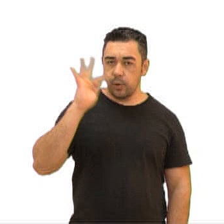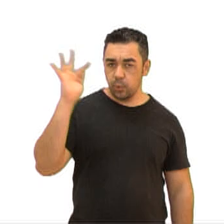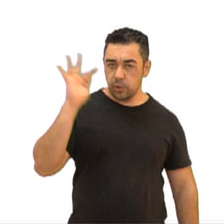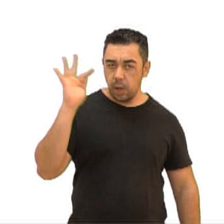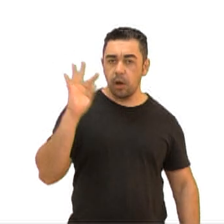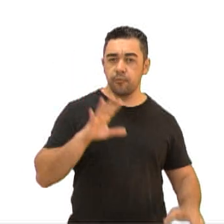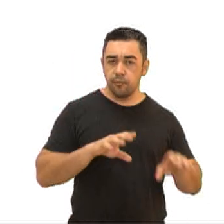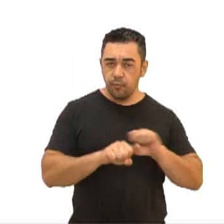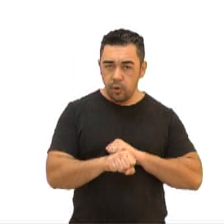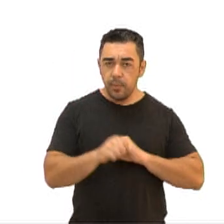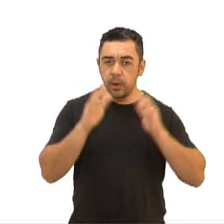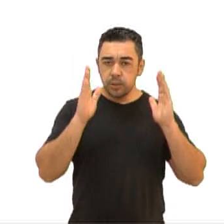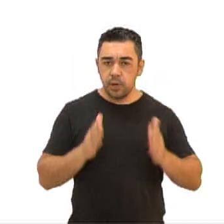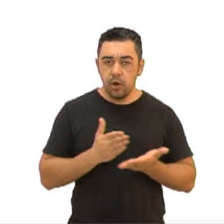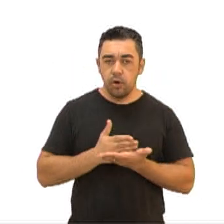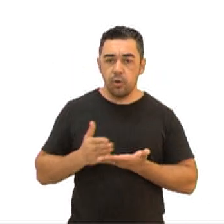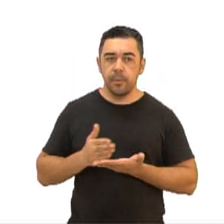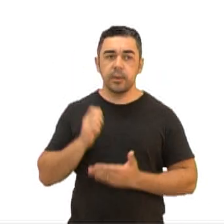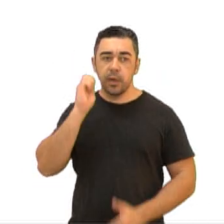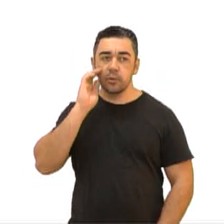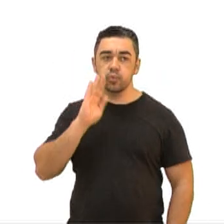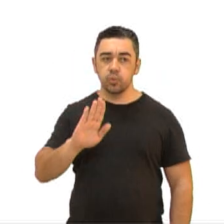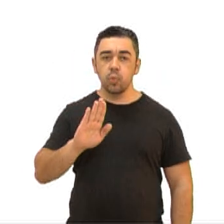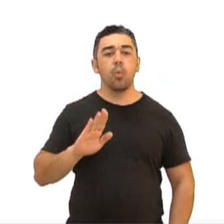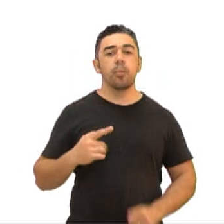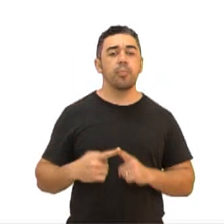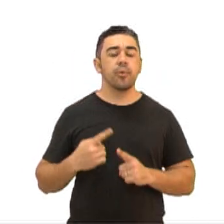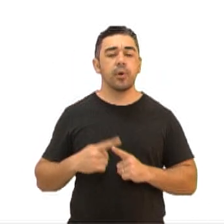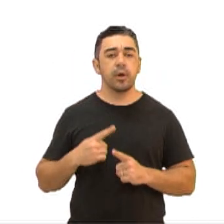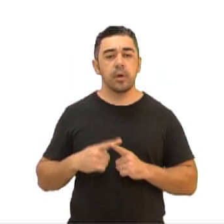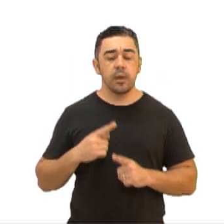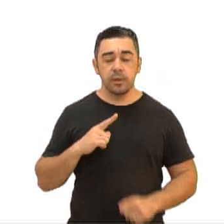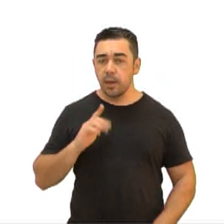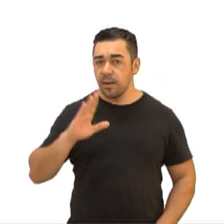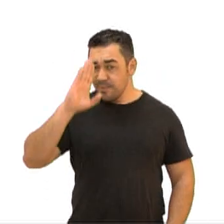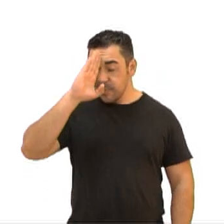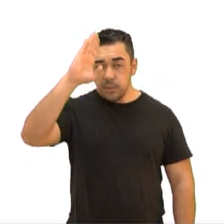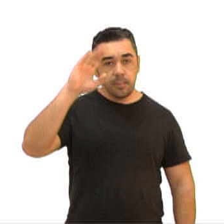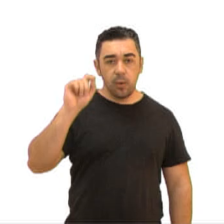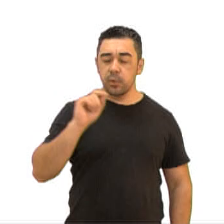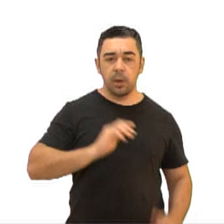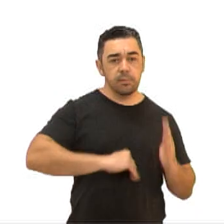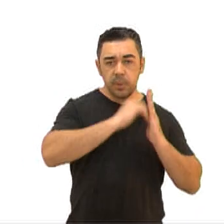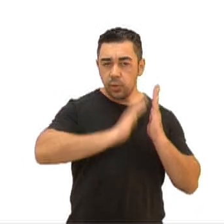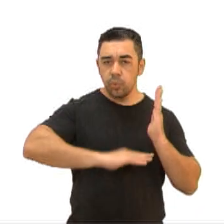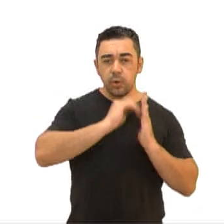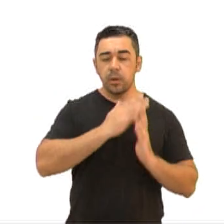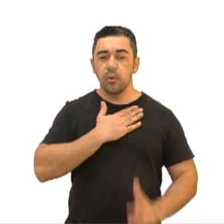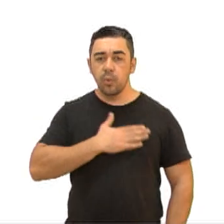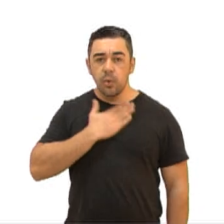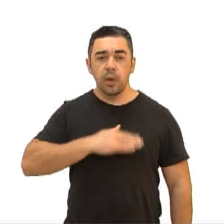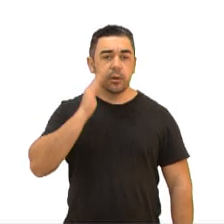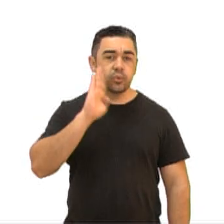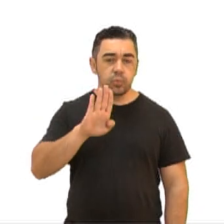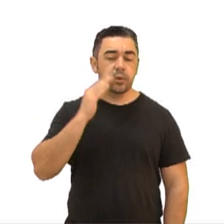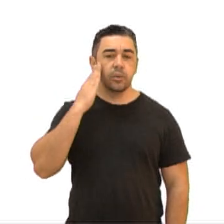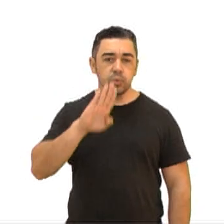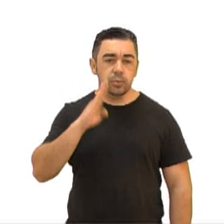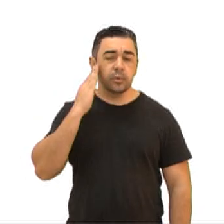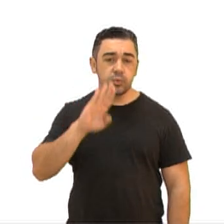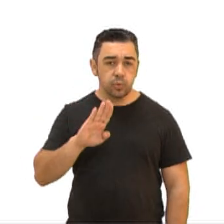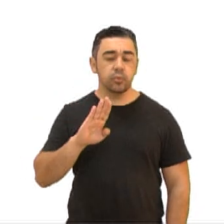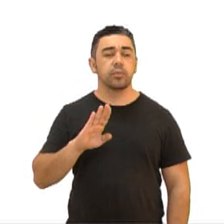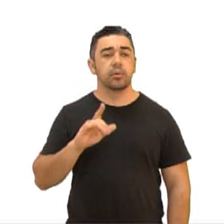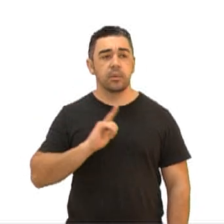e ele começa com essa fase azul, que é uma fase que vai ter predominância do azul em várias obras, e é uma